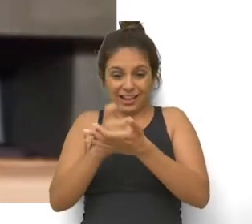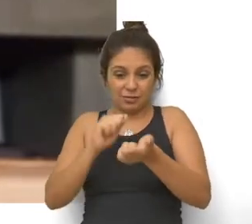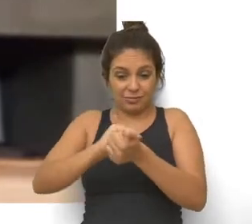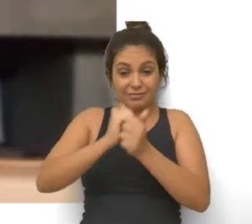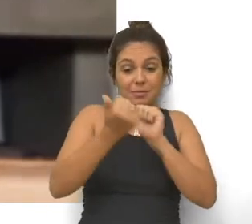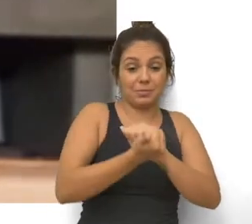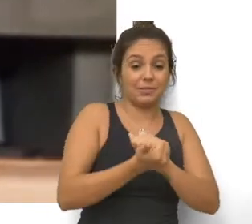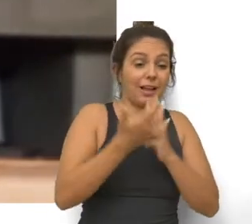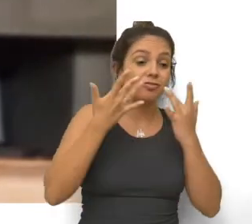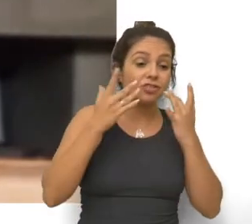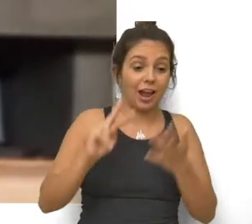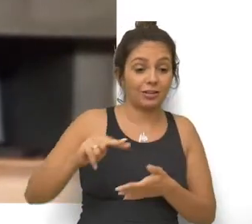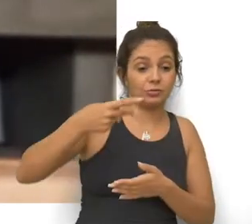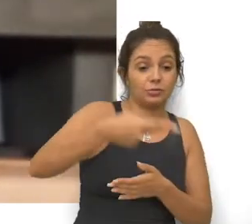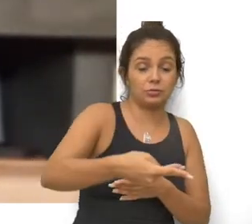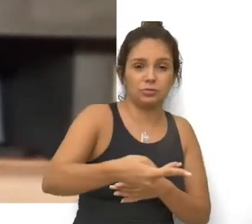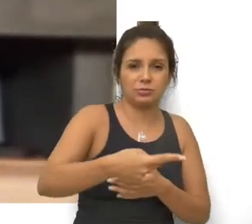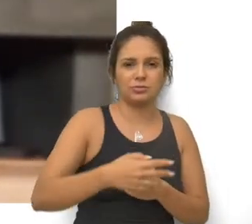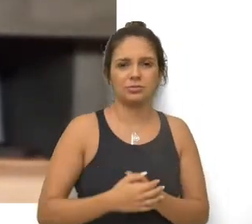coisa que